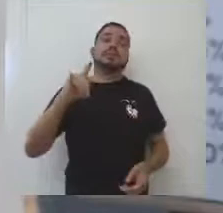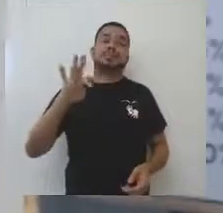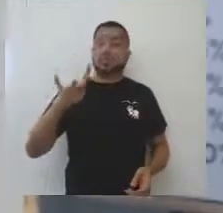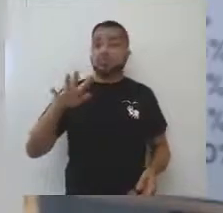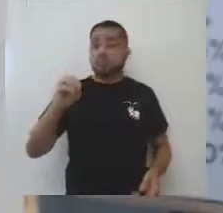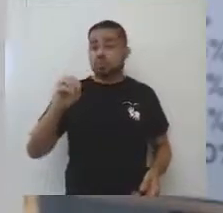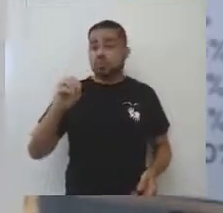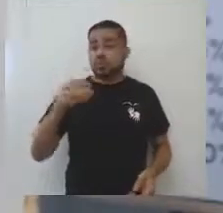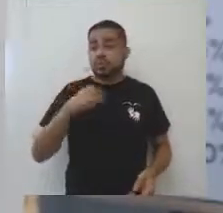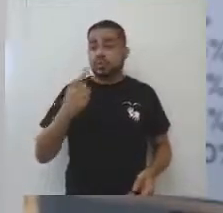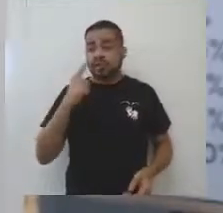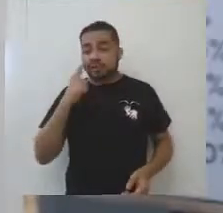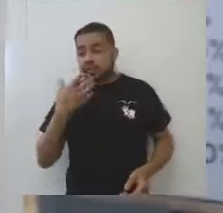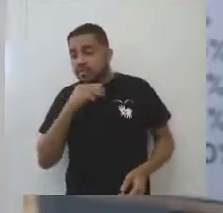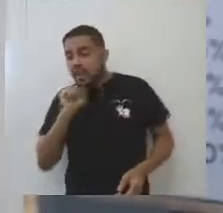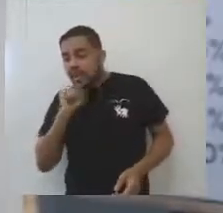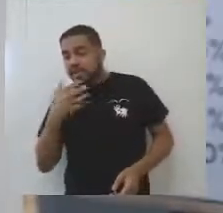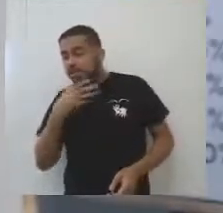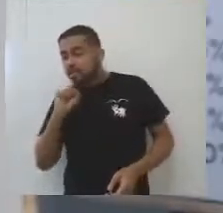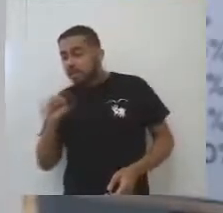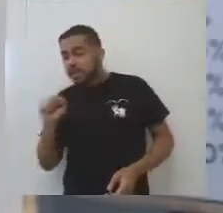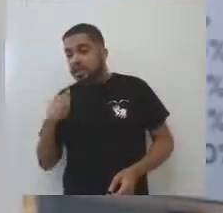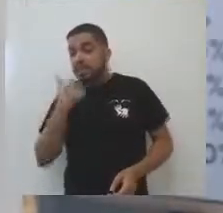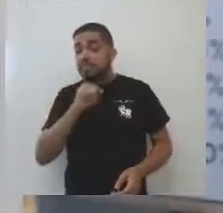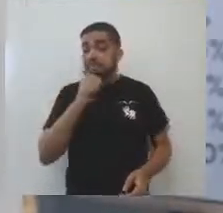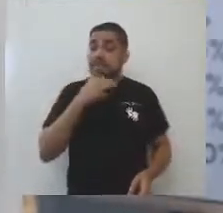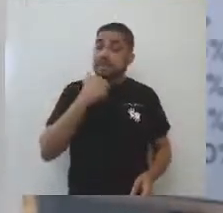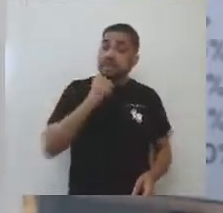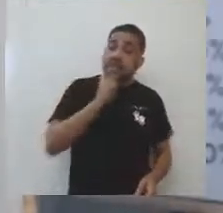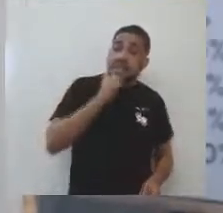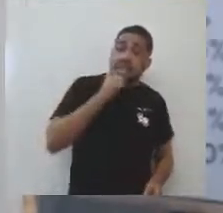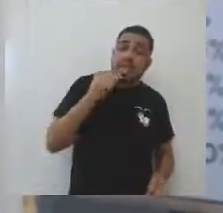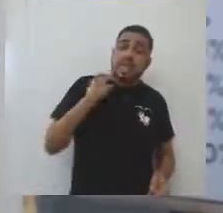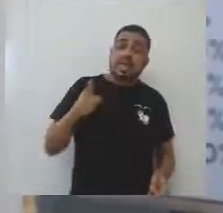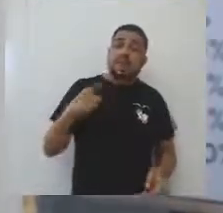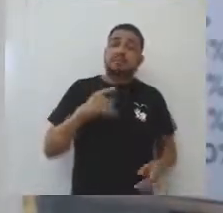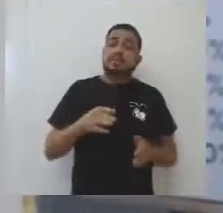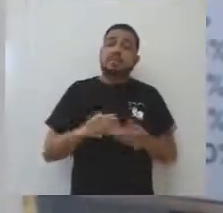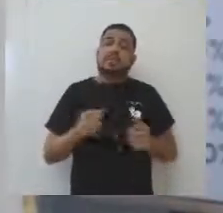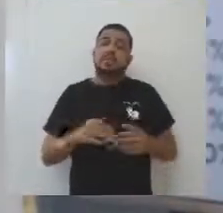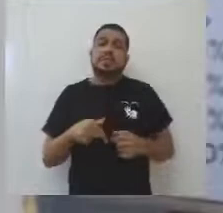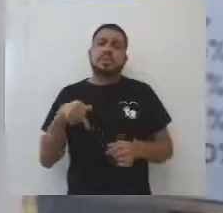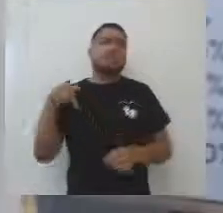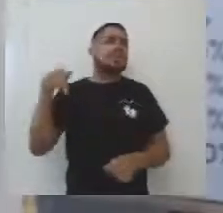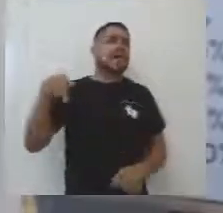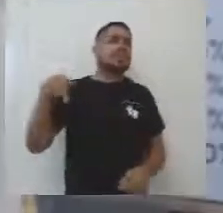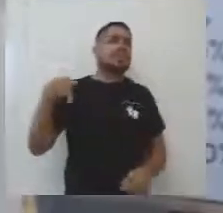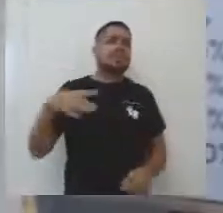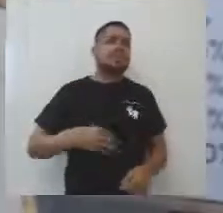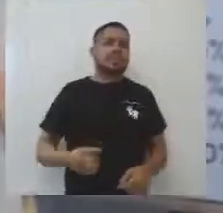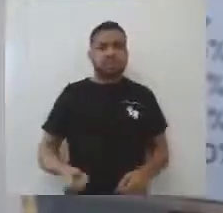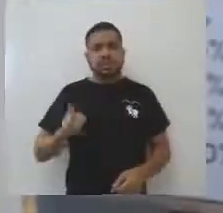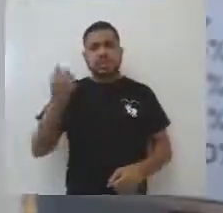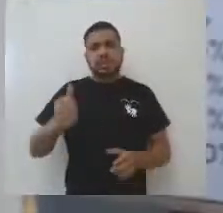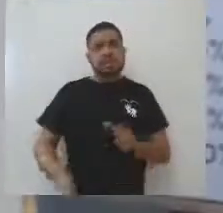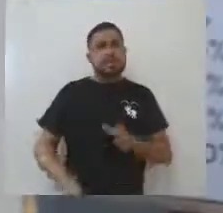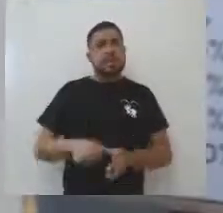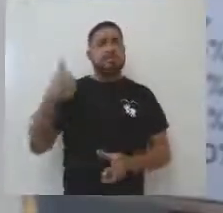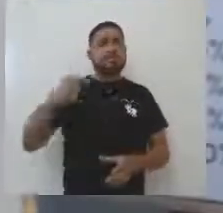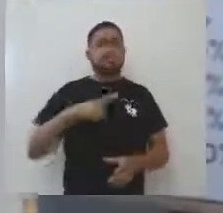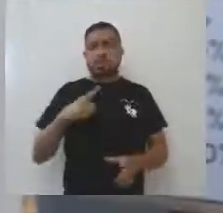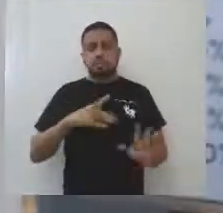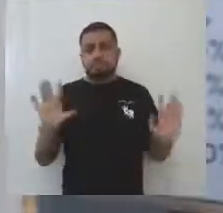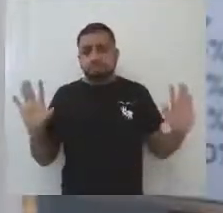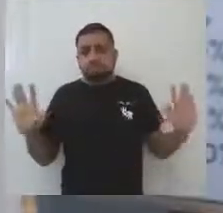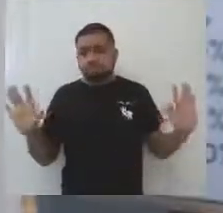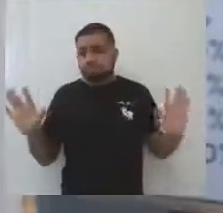e para a mãe da mãe para descobrir. Ele está pedindo a possibilidade de um 7º filho, Andrei. Os 6 primeiros vão ter alguma... Não, os